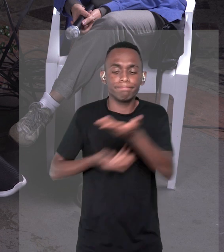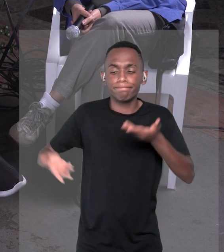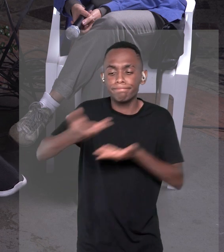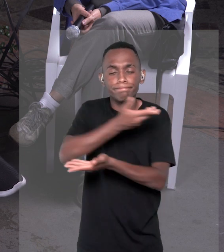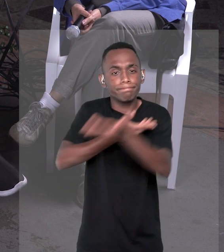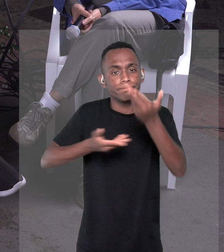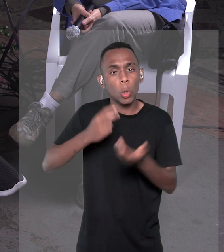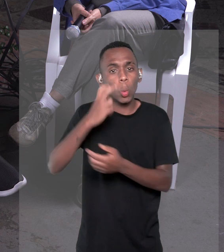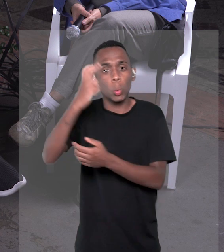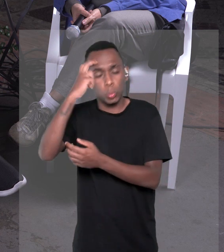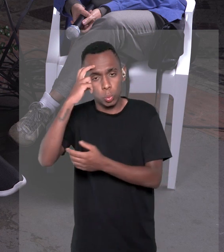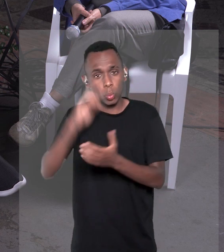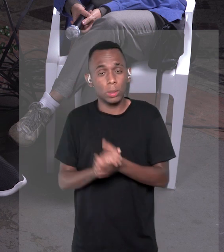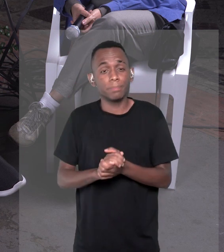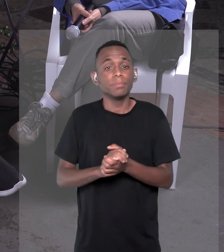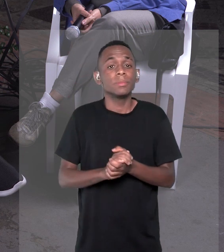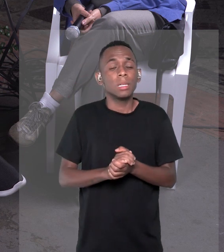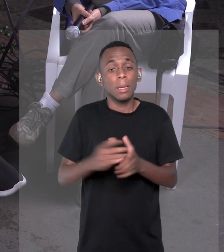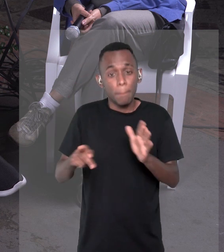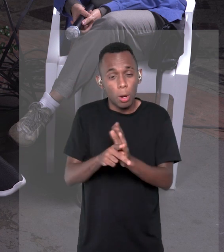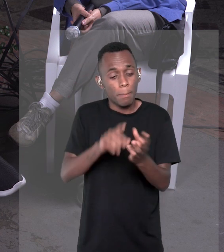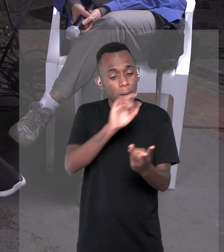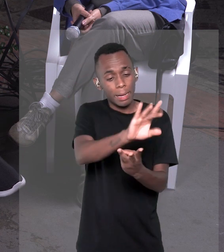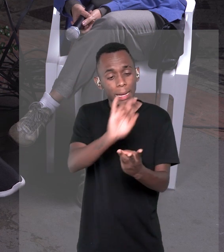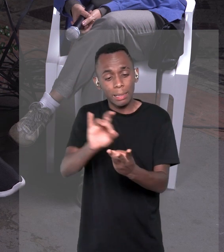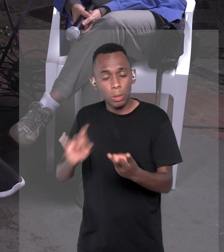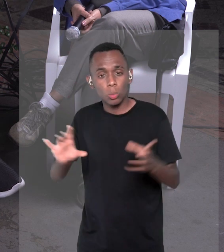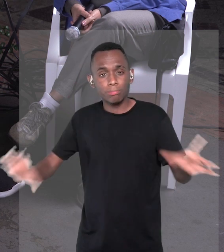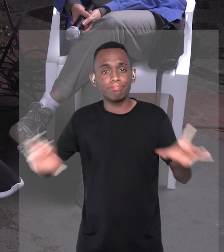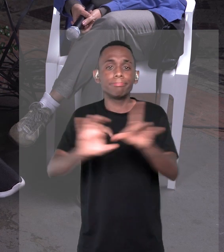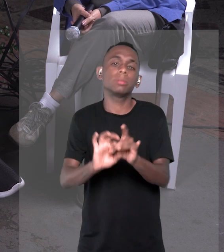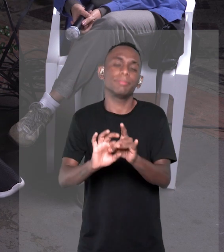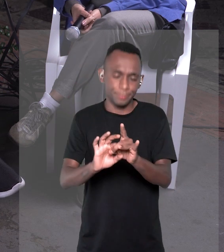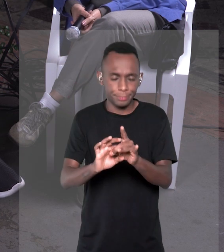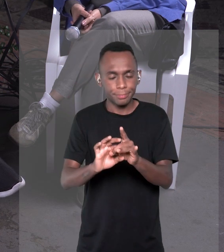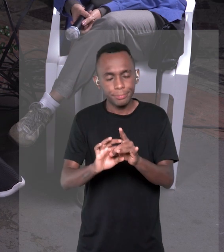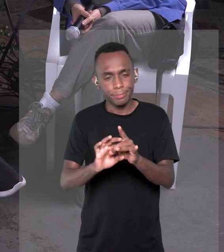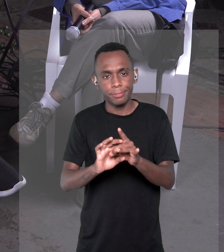outras aquilo que elas não são, né? Então, amadurece aí